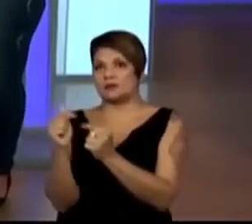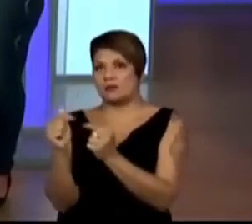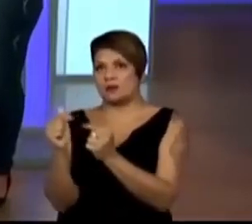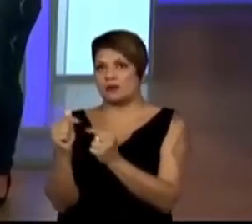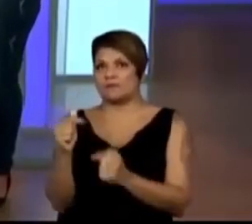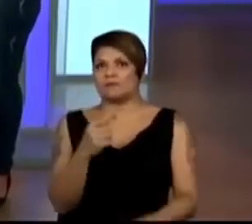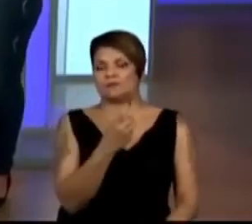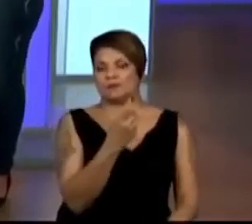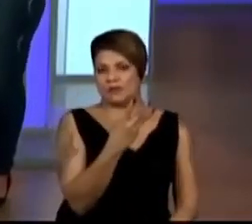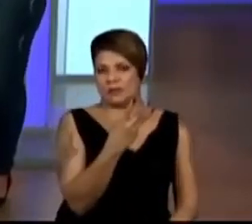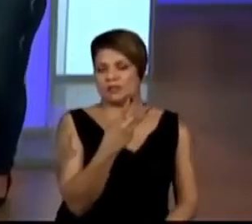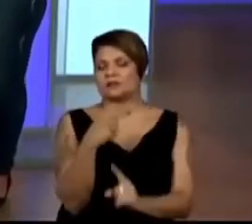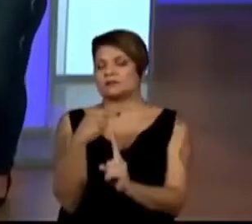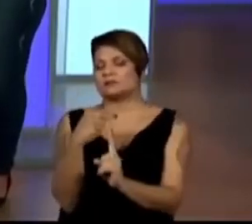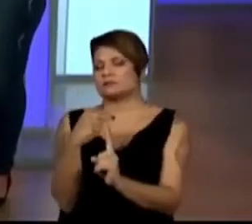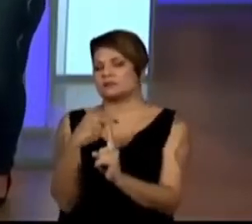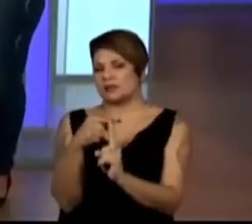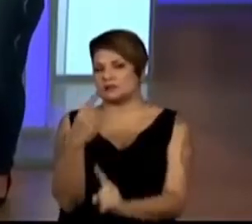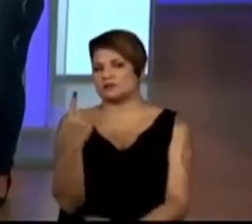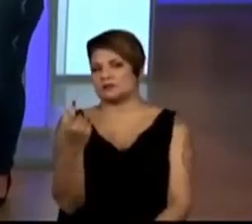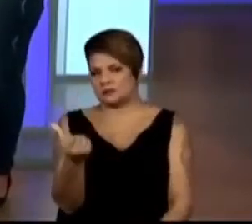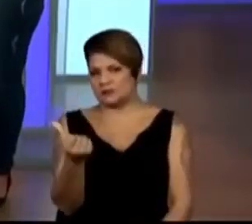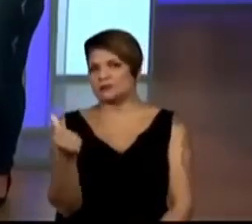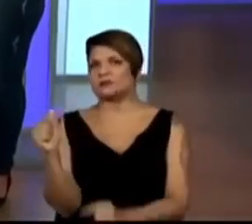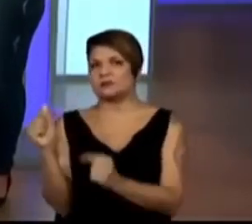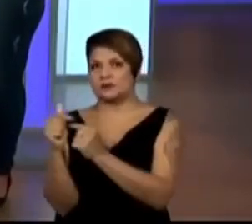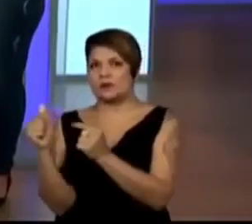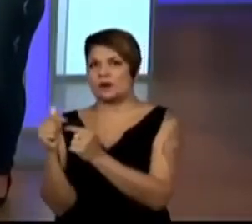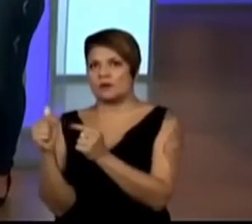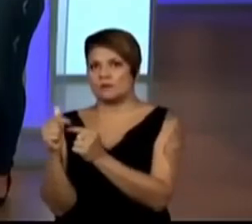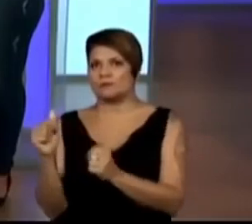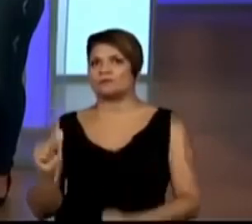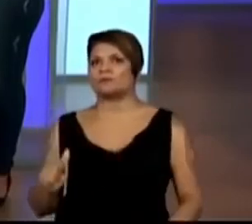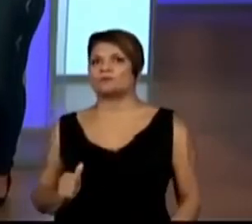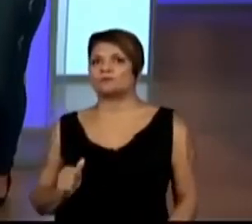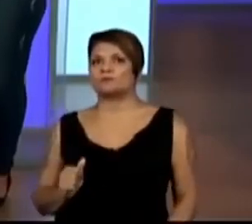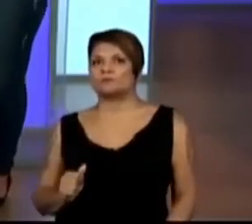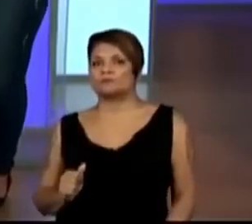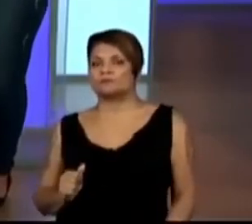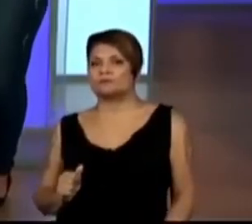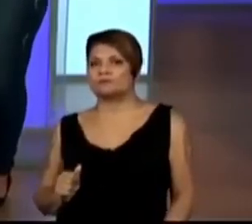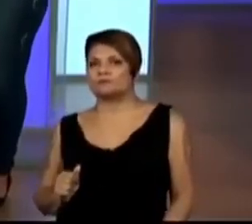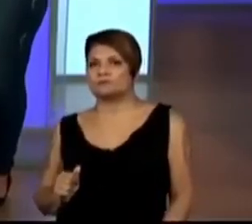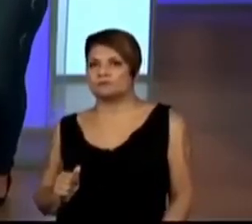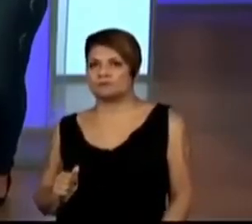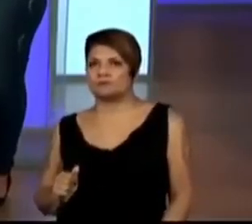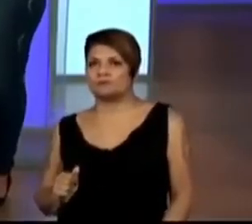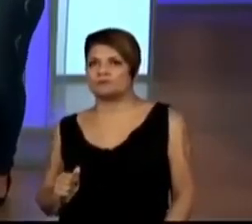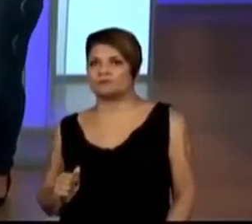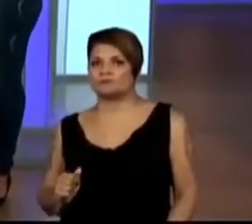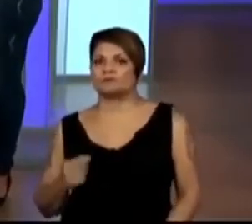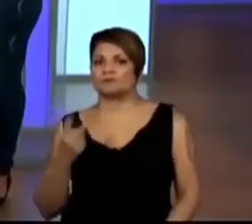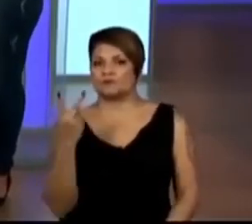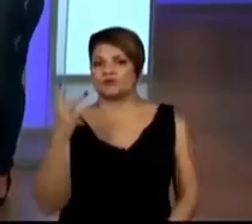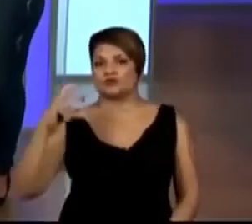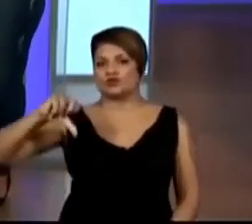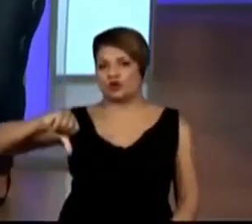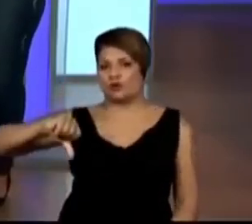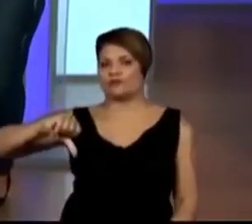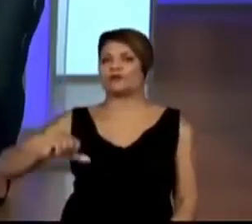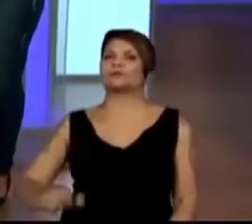13 mais 16 igual Estão colocando